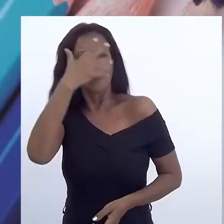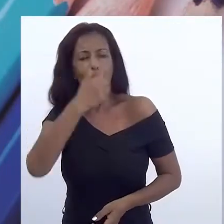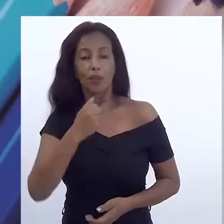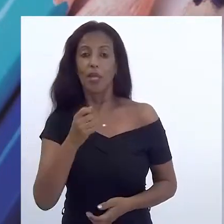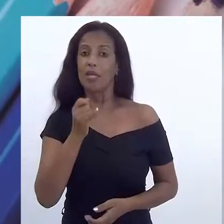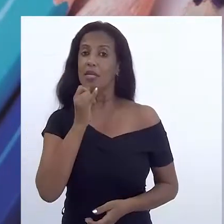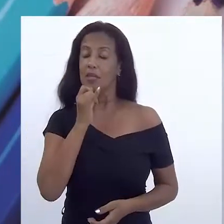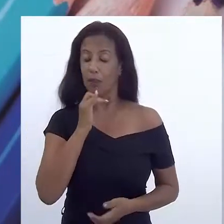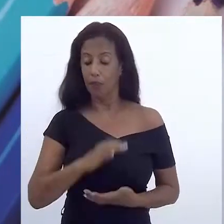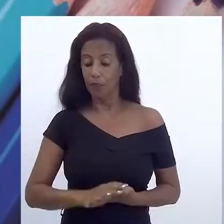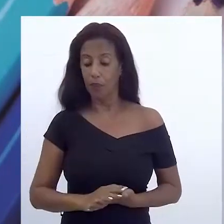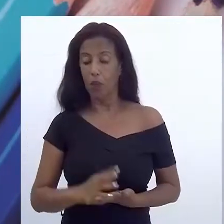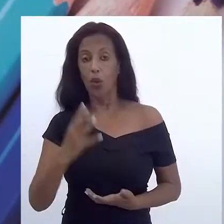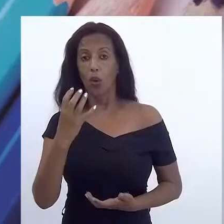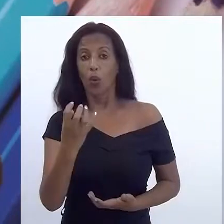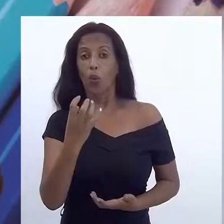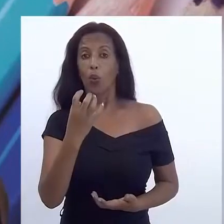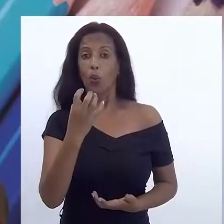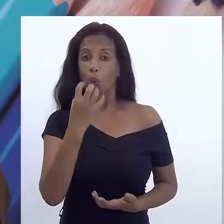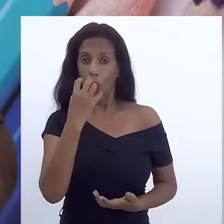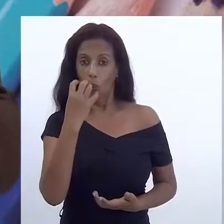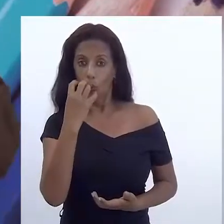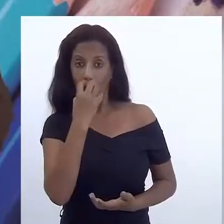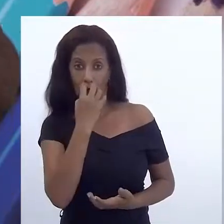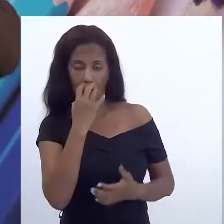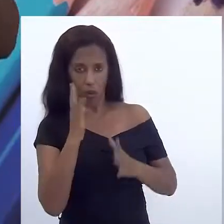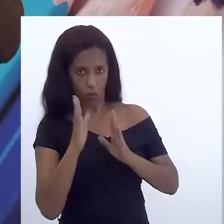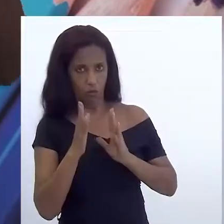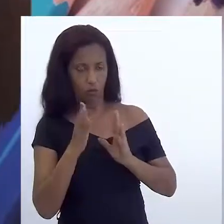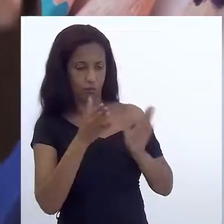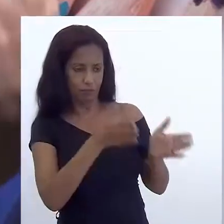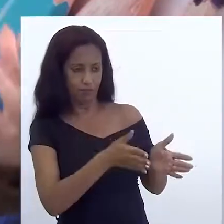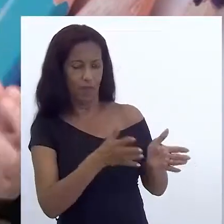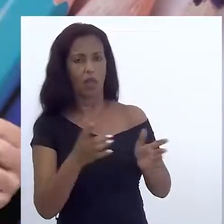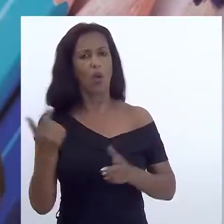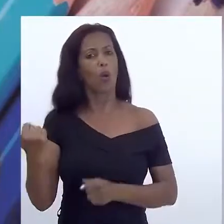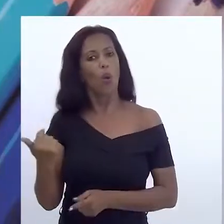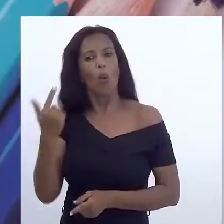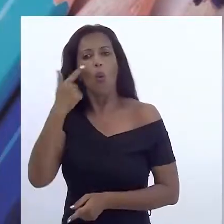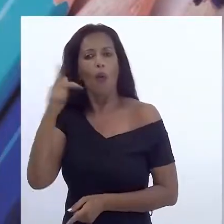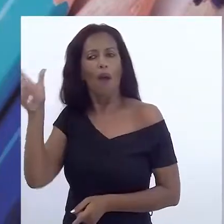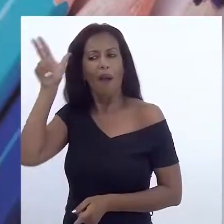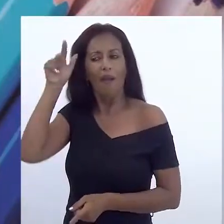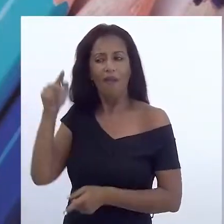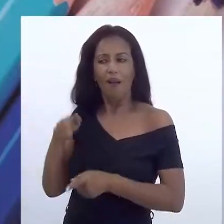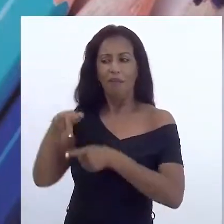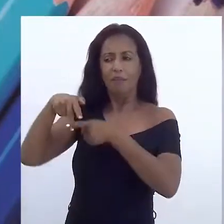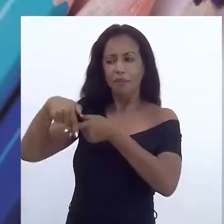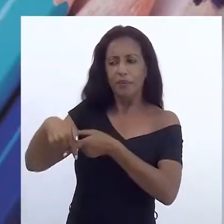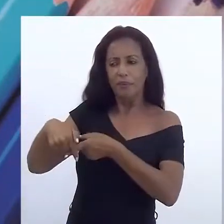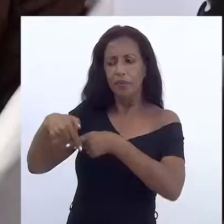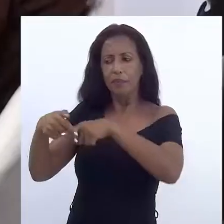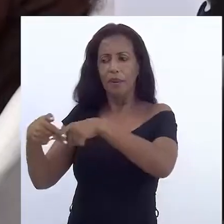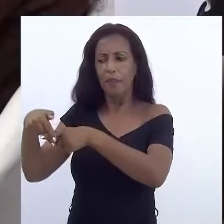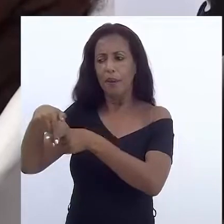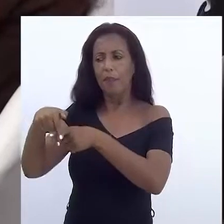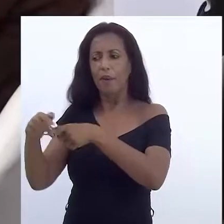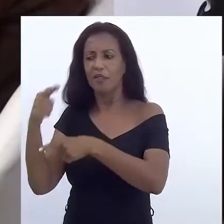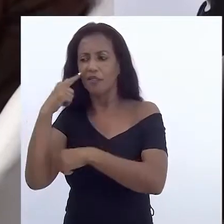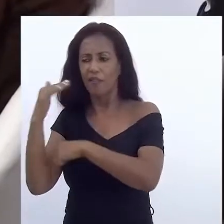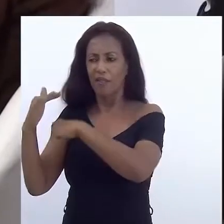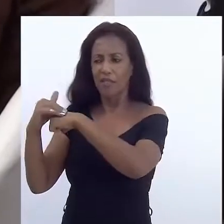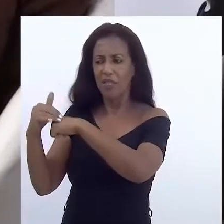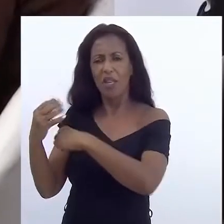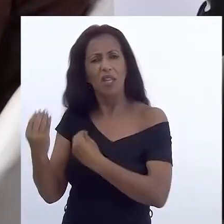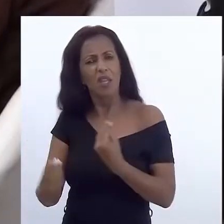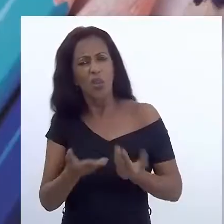exemplo, com o cavalo, eu cheguei a ver eu montar, andar um pouco, fazer o carinho. Com o cão,